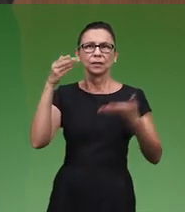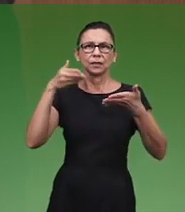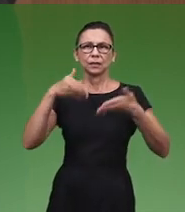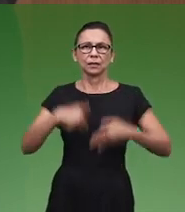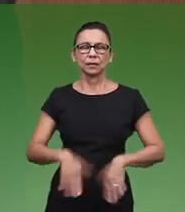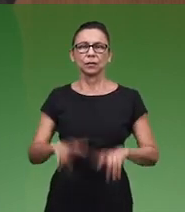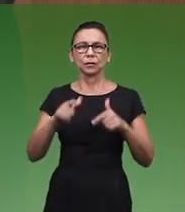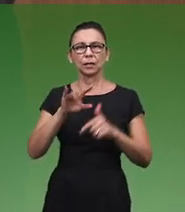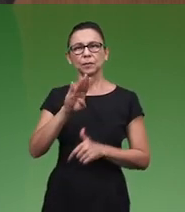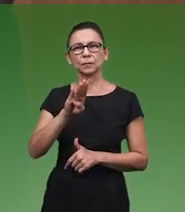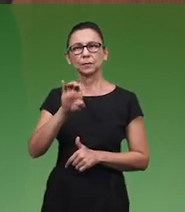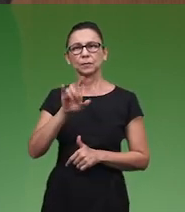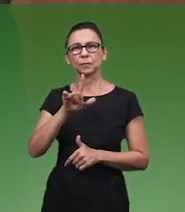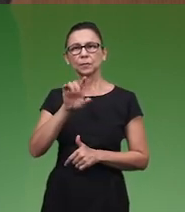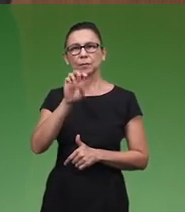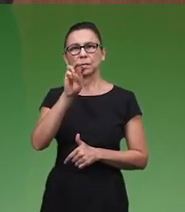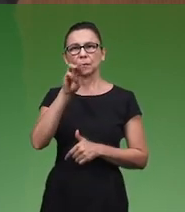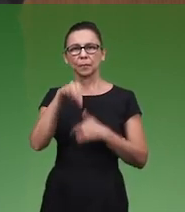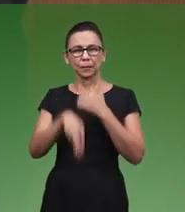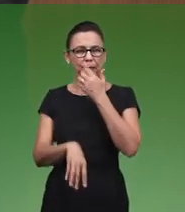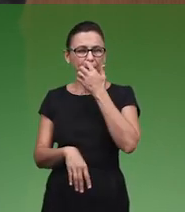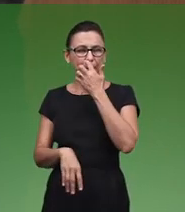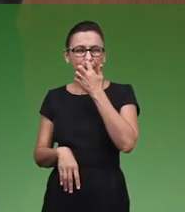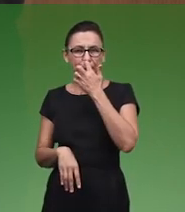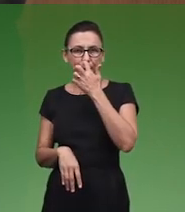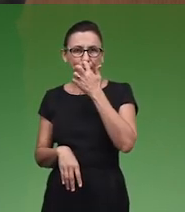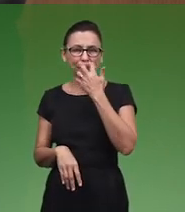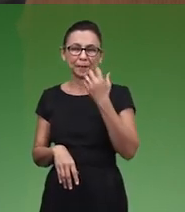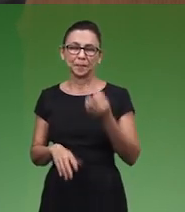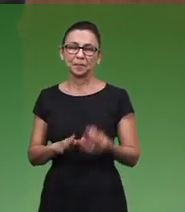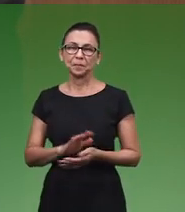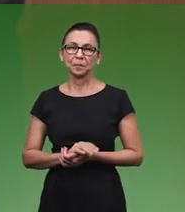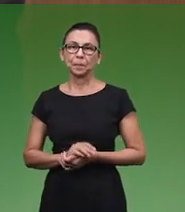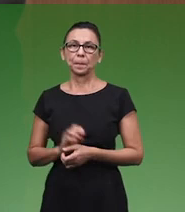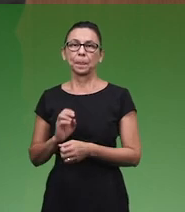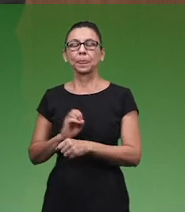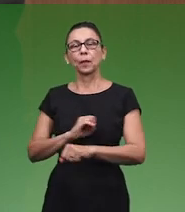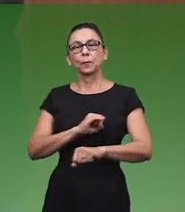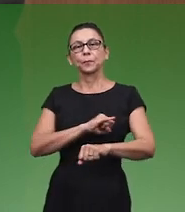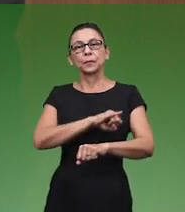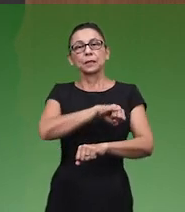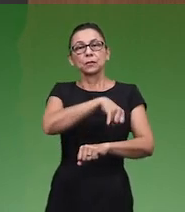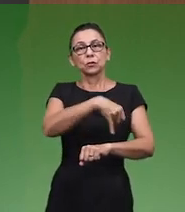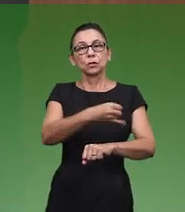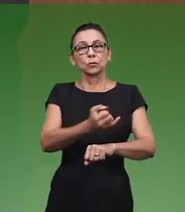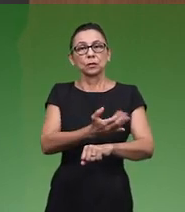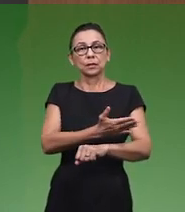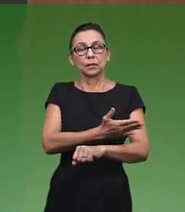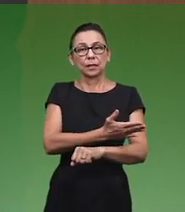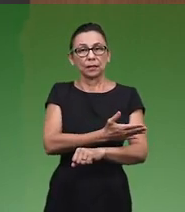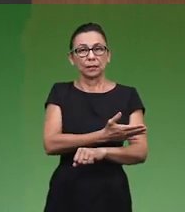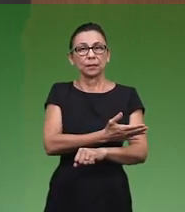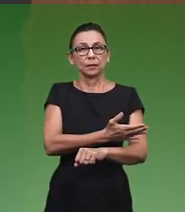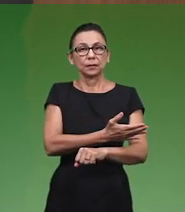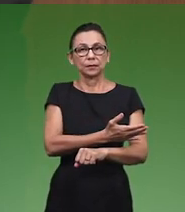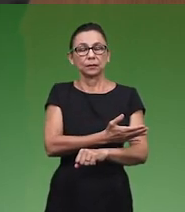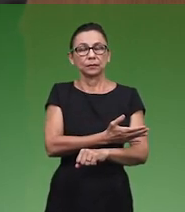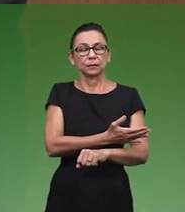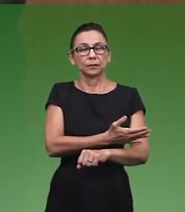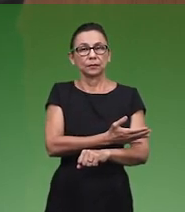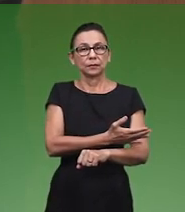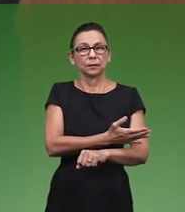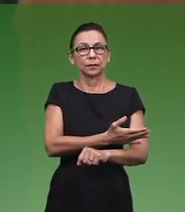Mas acontece que Jerusalém, começando por Sião, estava em outro contexto, estava no